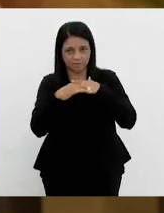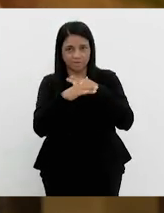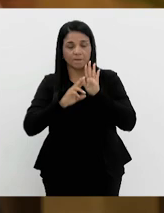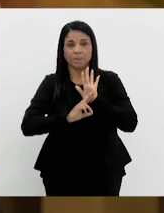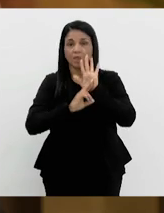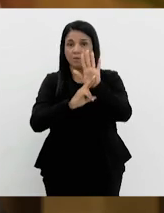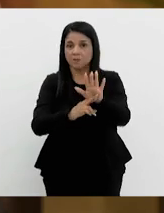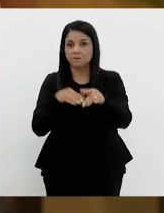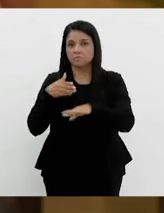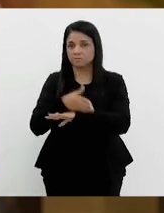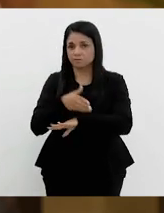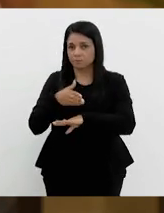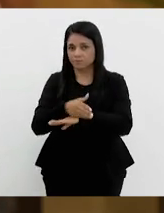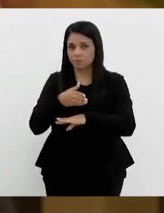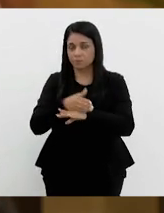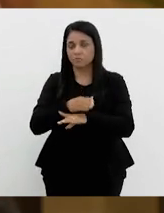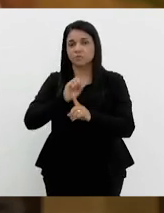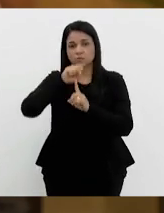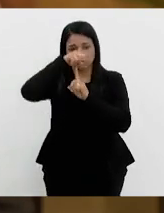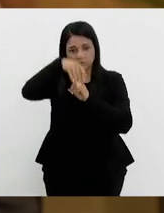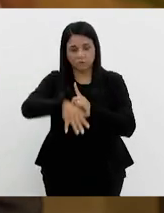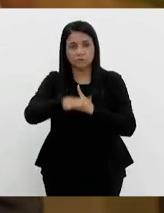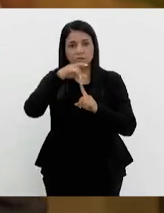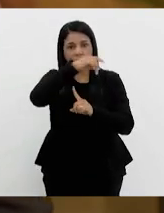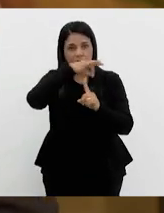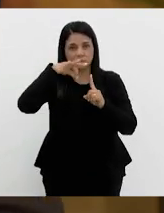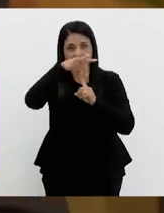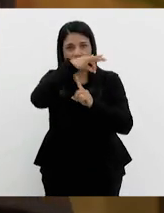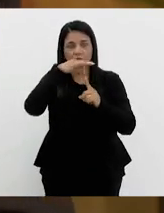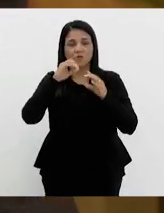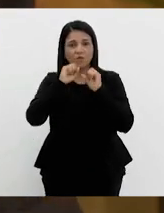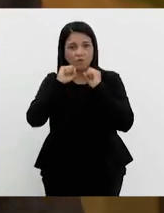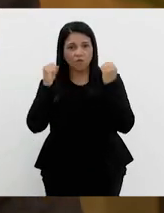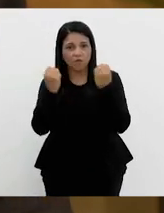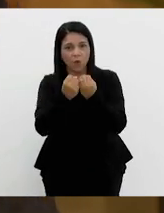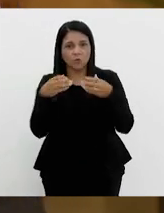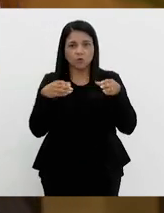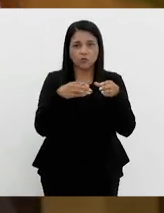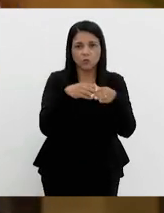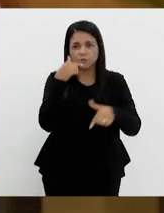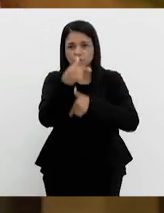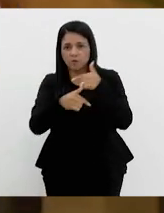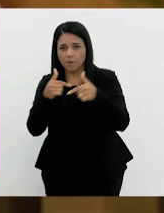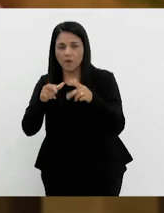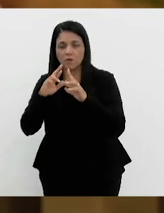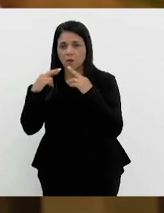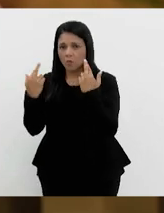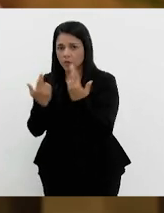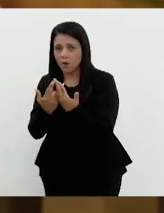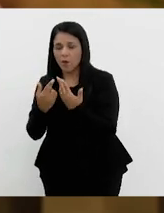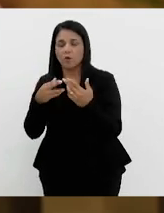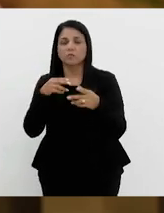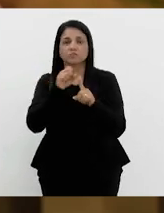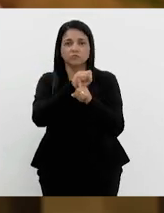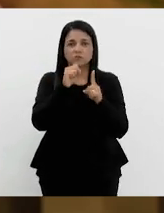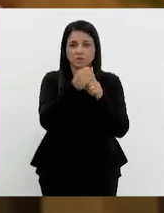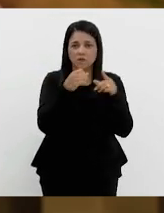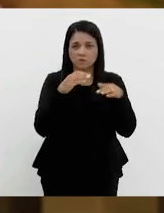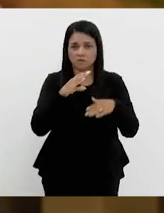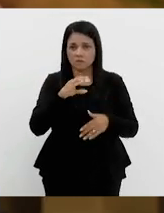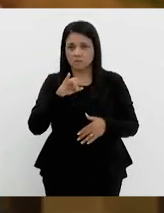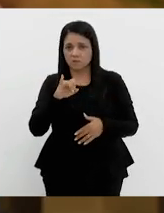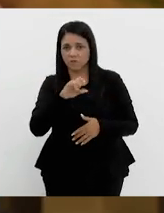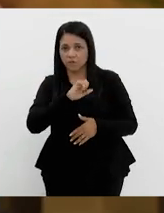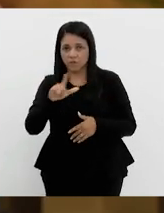executivo do Santuário de eventos fóruns grupos de trabalho reuniões organizadas pela sociedade civil organismos